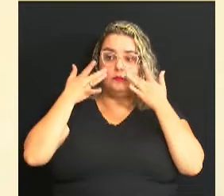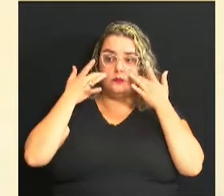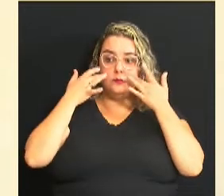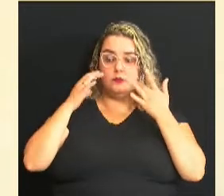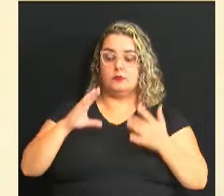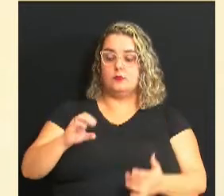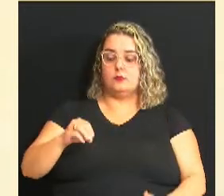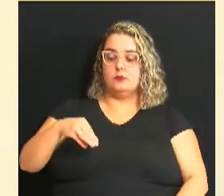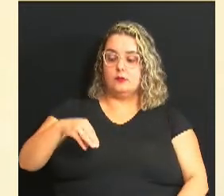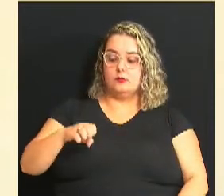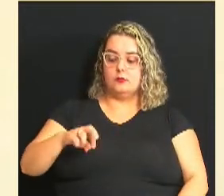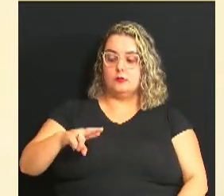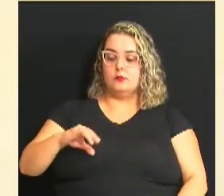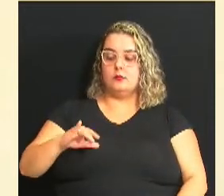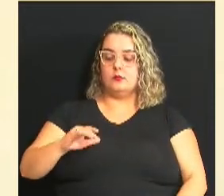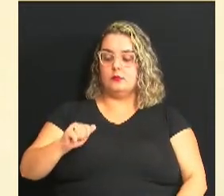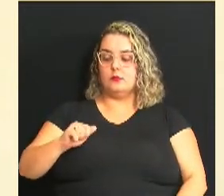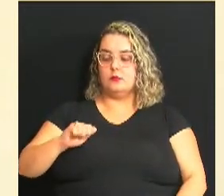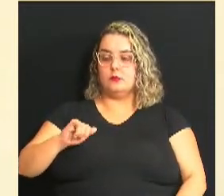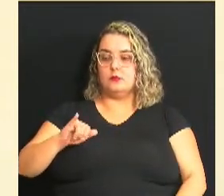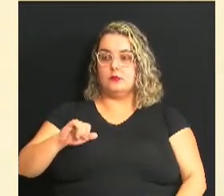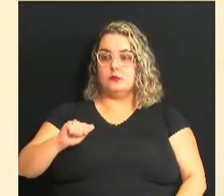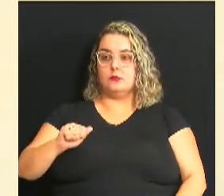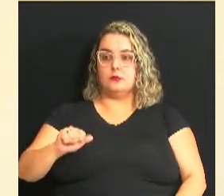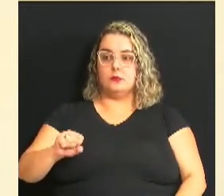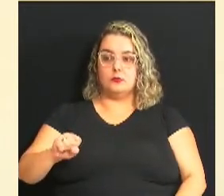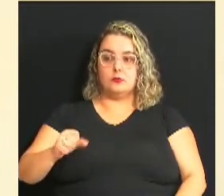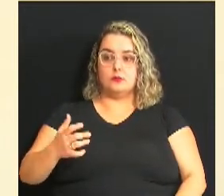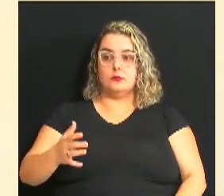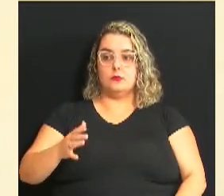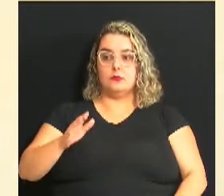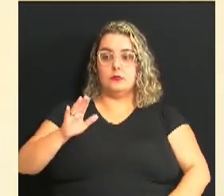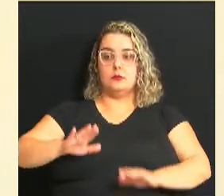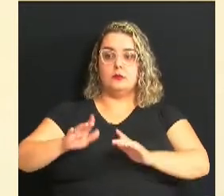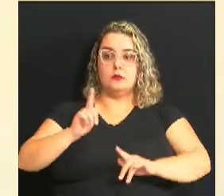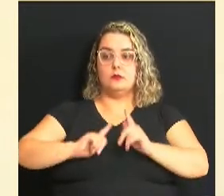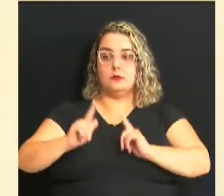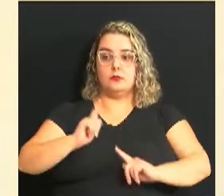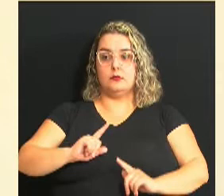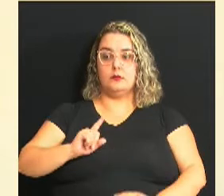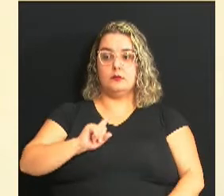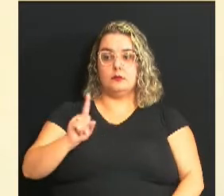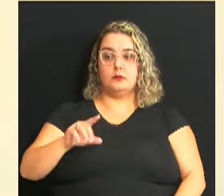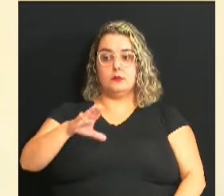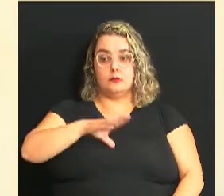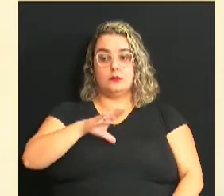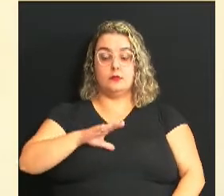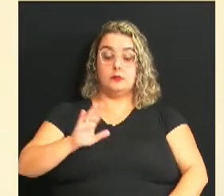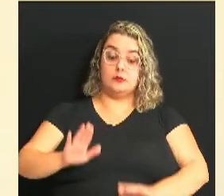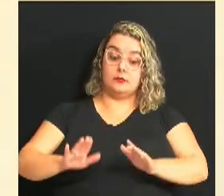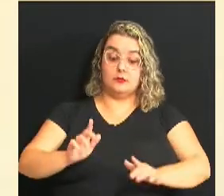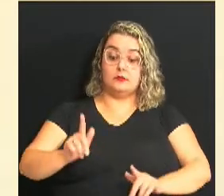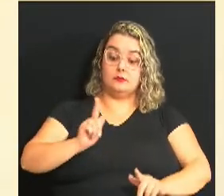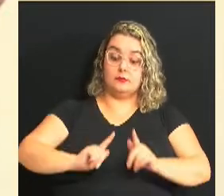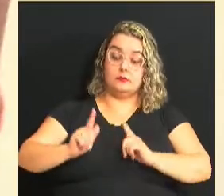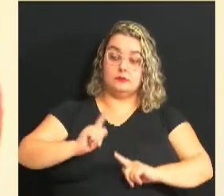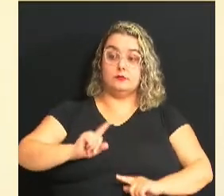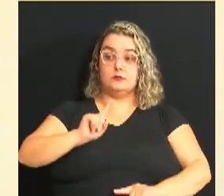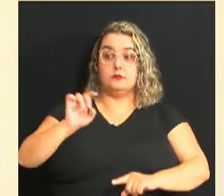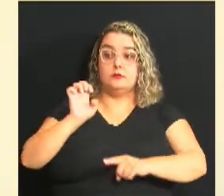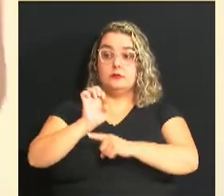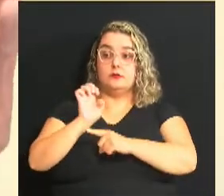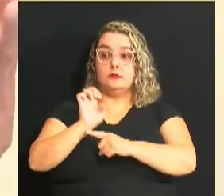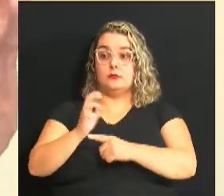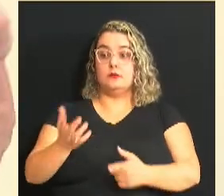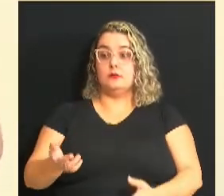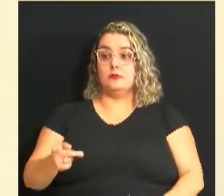que às vezes tem uma gestão que inclusive nem é da cidade. Às vezes nem é nem do Estado. Né? Tem um desses teatros que foi gestado durante muitos anos por uma